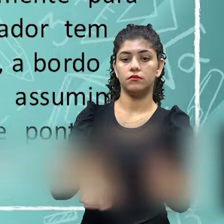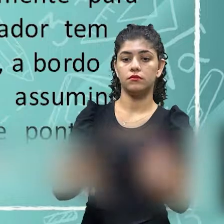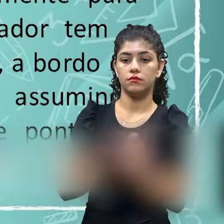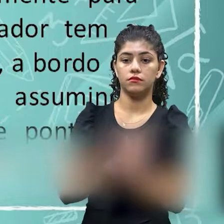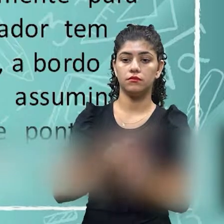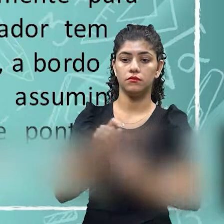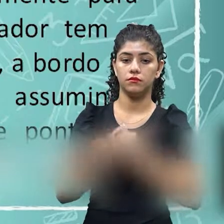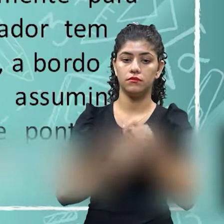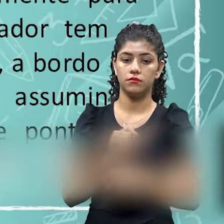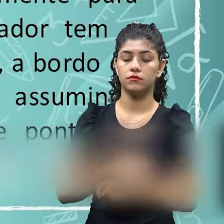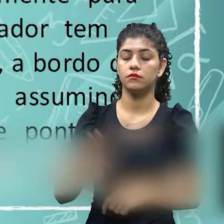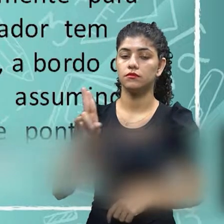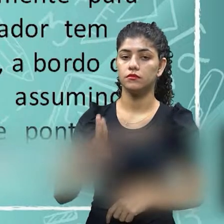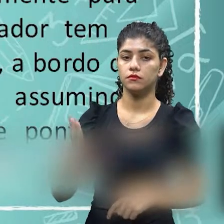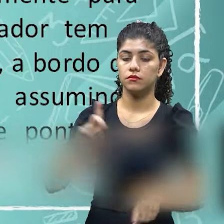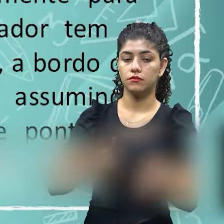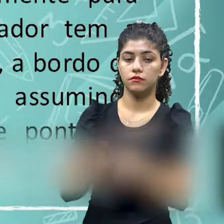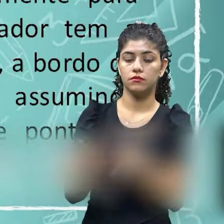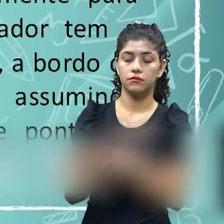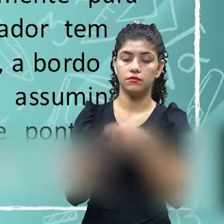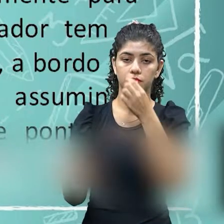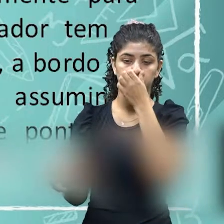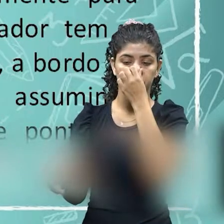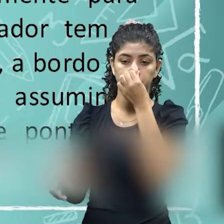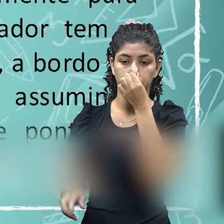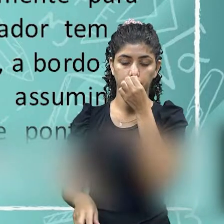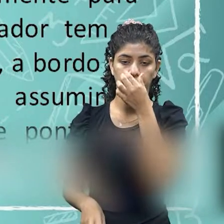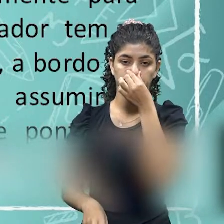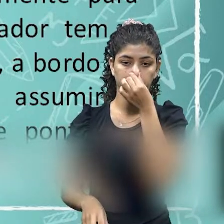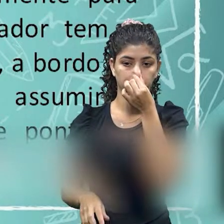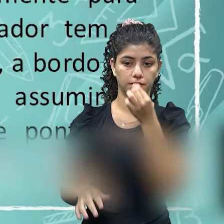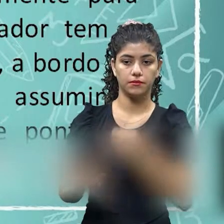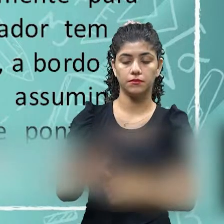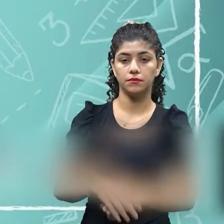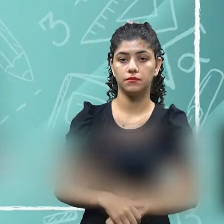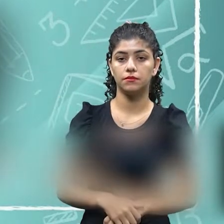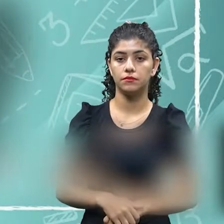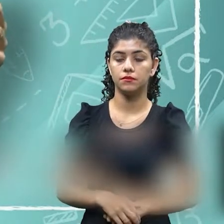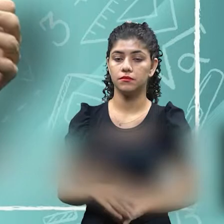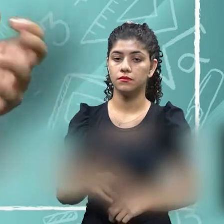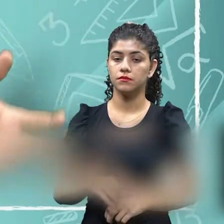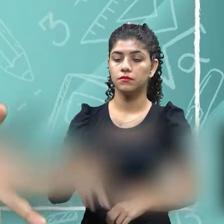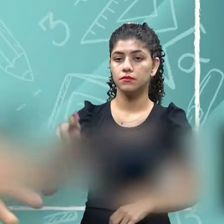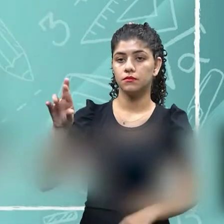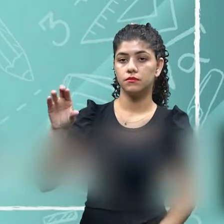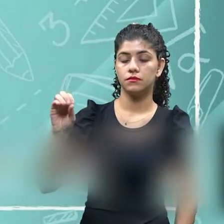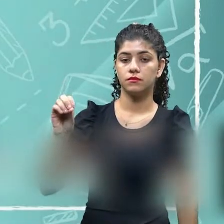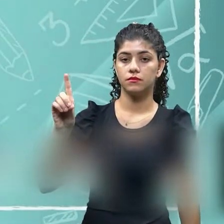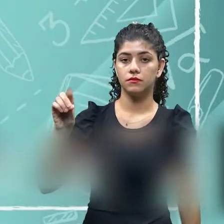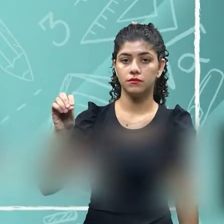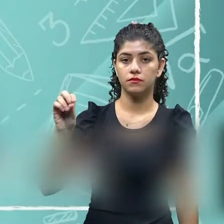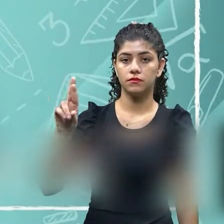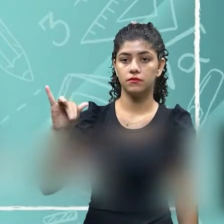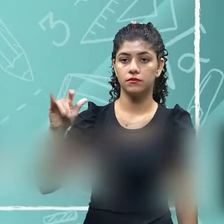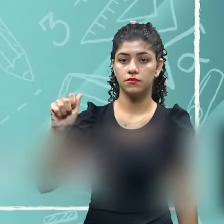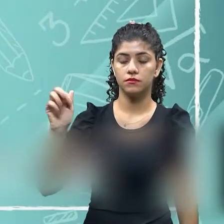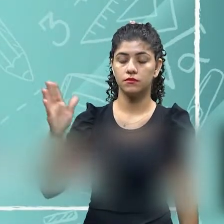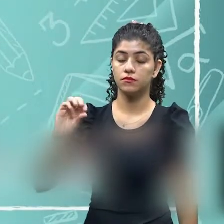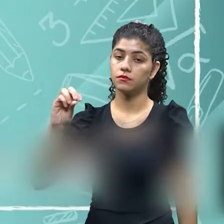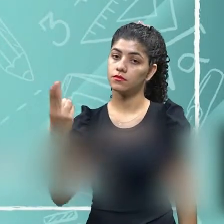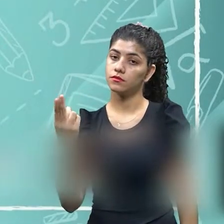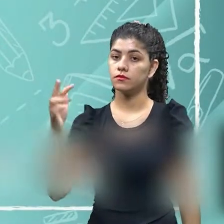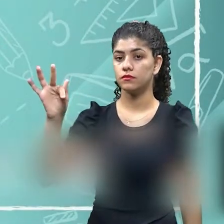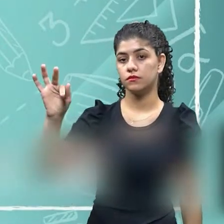termo é utilizado principalmente no caso de transporte rodoviário ou ferroviário. Então, o exportador entrega a mercadoria, mas antes da